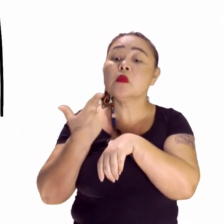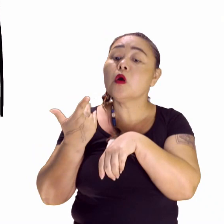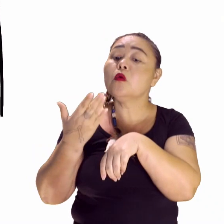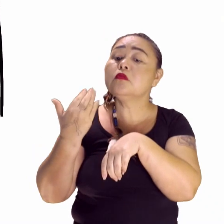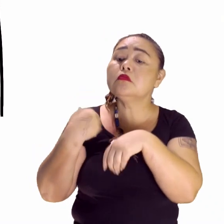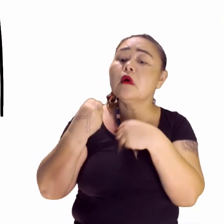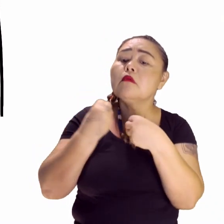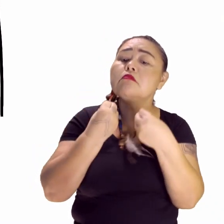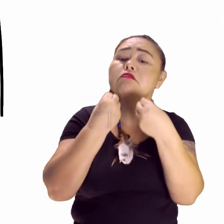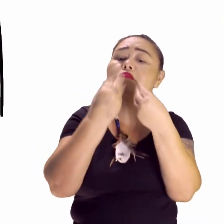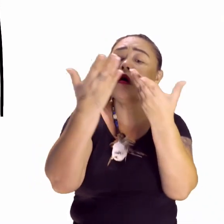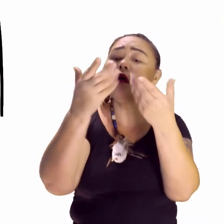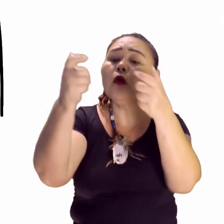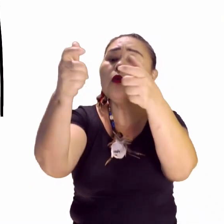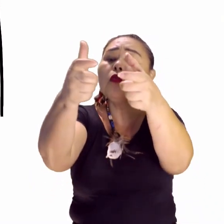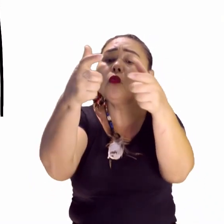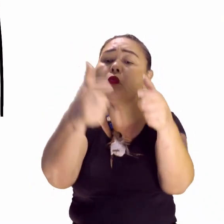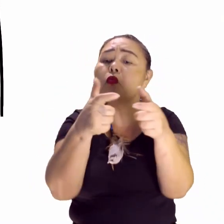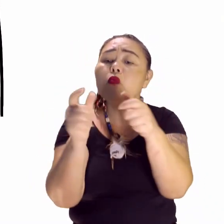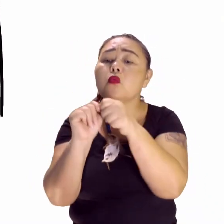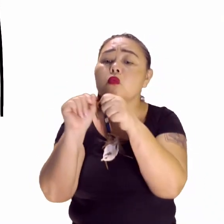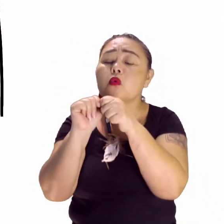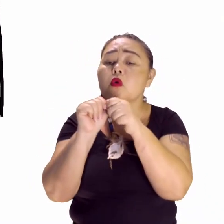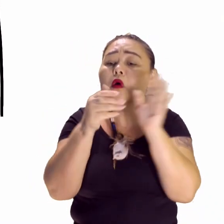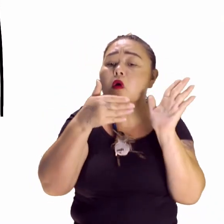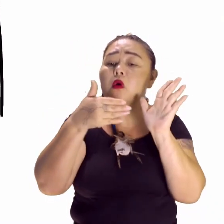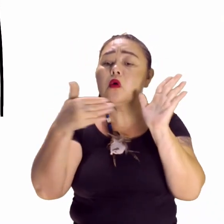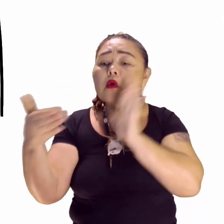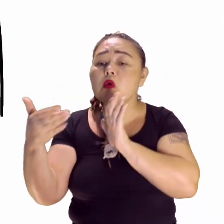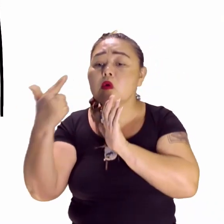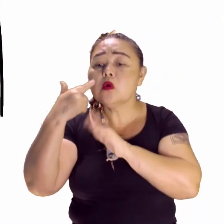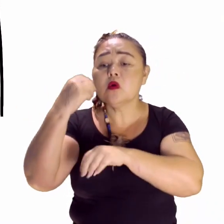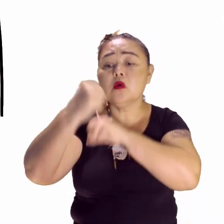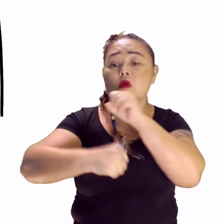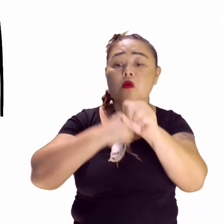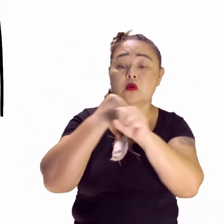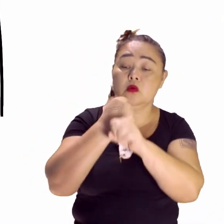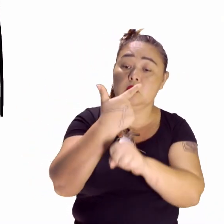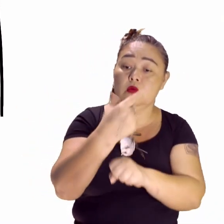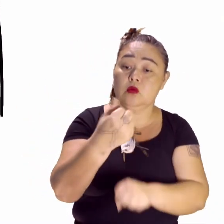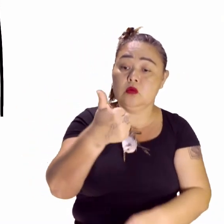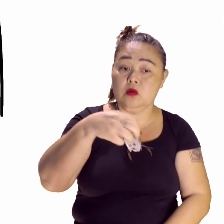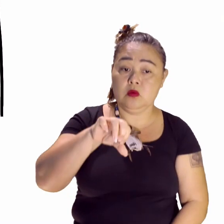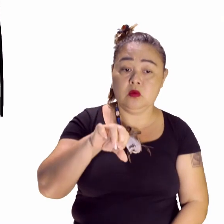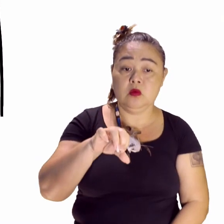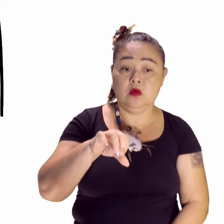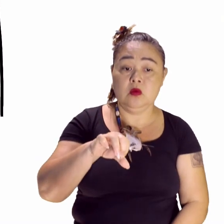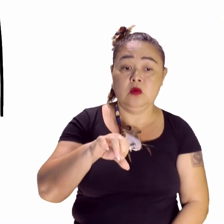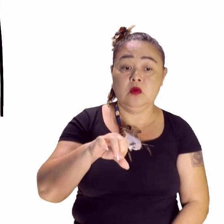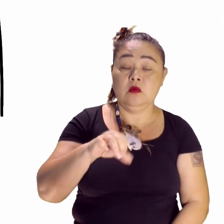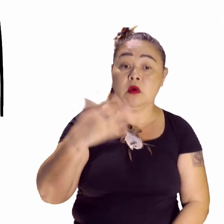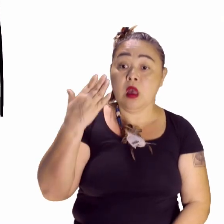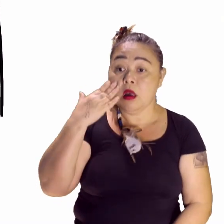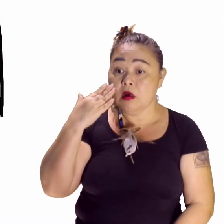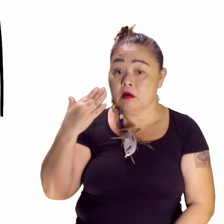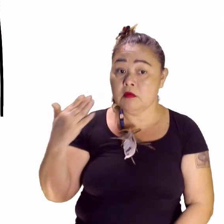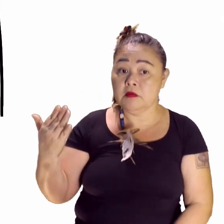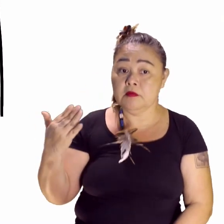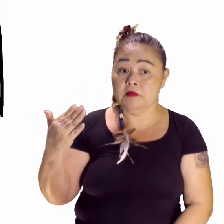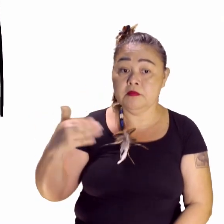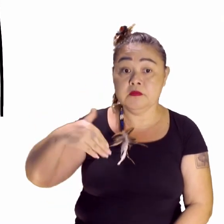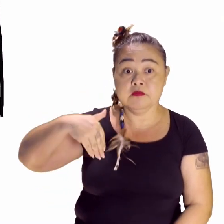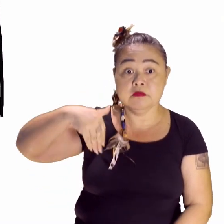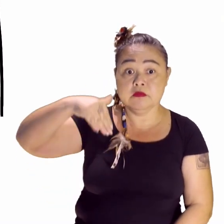exportou mais soja nesse período aí Com base no ano 2019 a gente pode ver ali uma